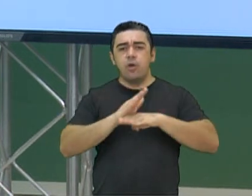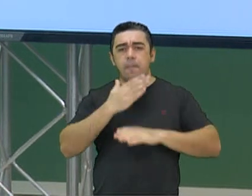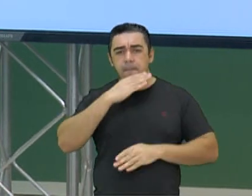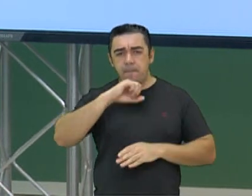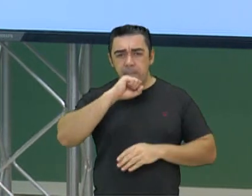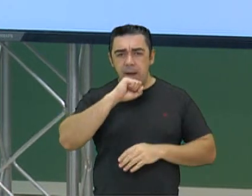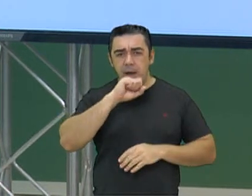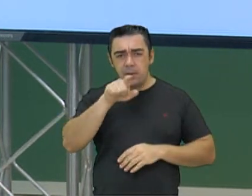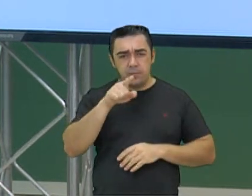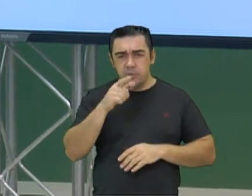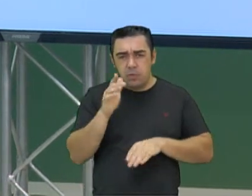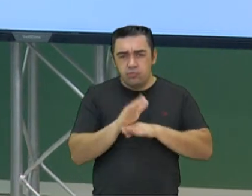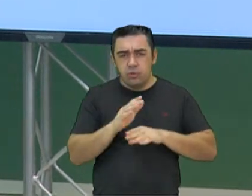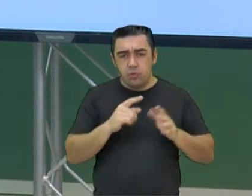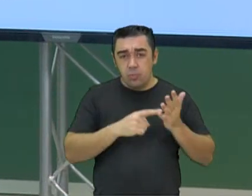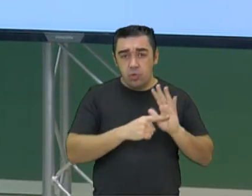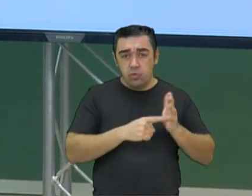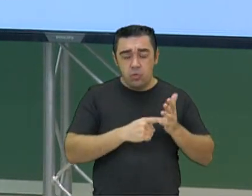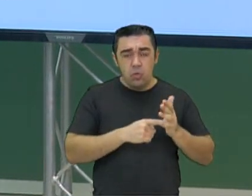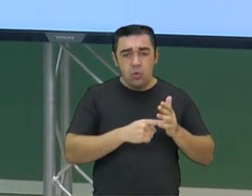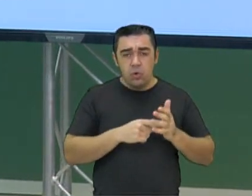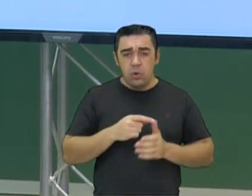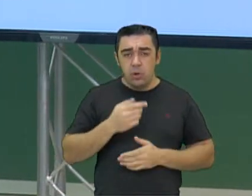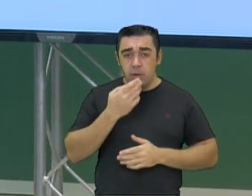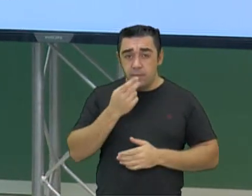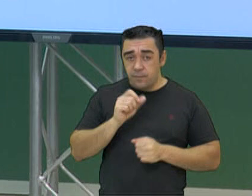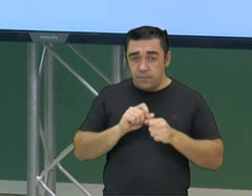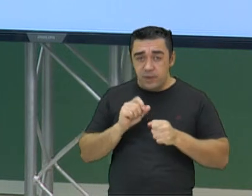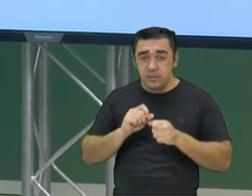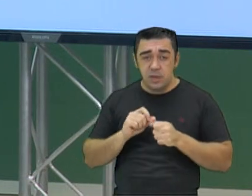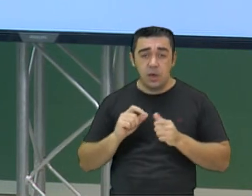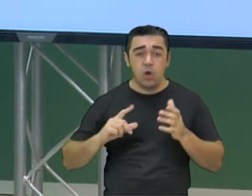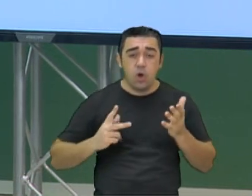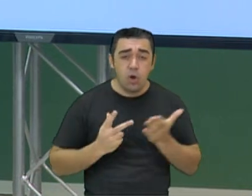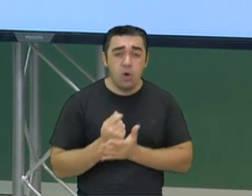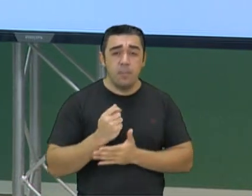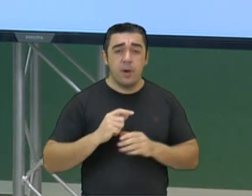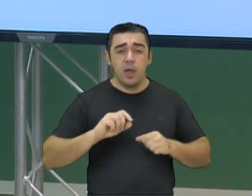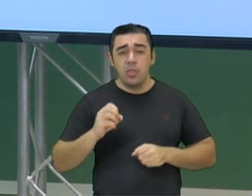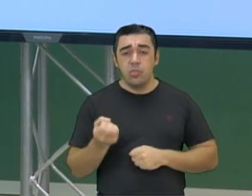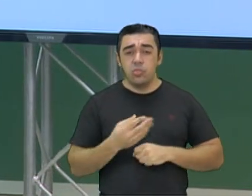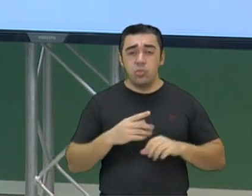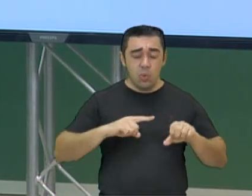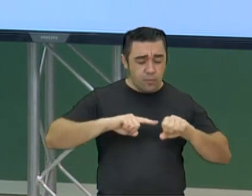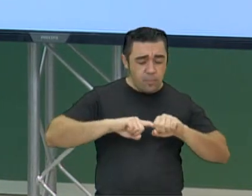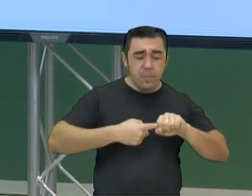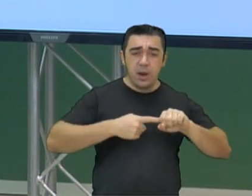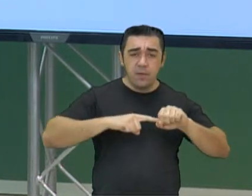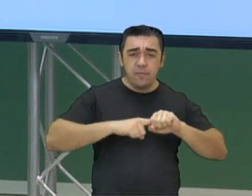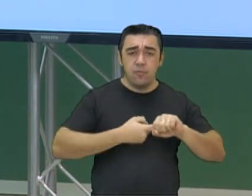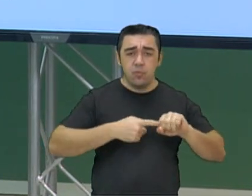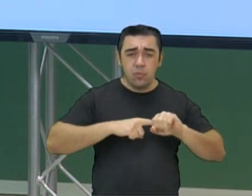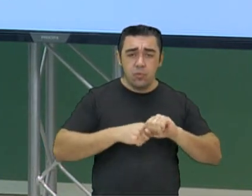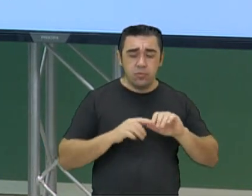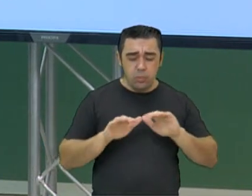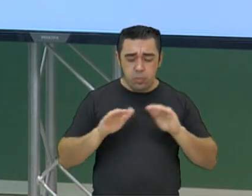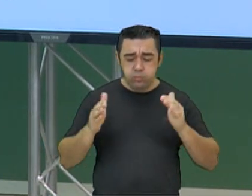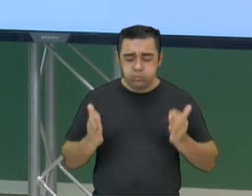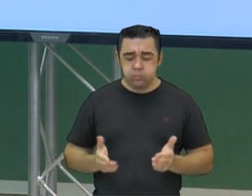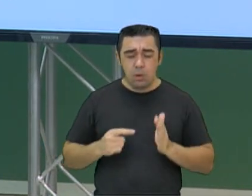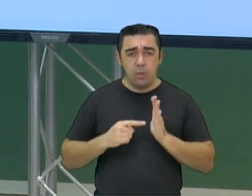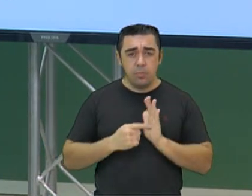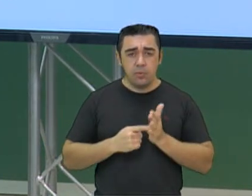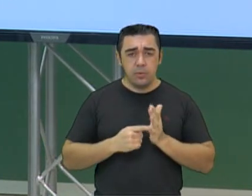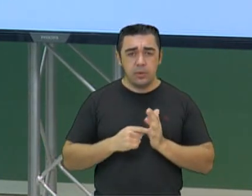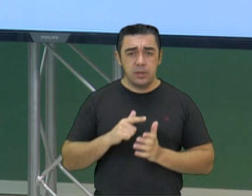um motorzão, né? Aí o papai fala assim, vou ter que comprar os parafusos lá para o cabeçote, certo? Daí você vai lá, o cabeçote, por exemplo, tem